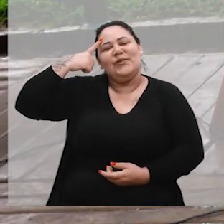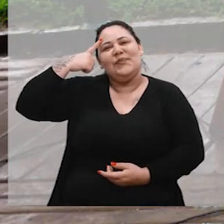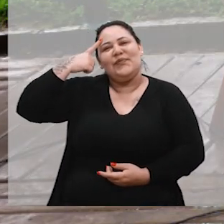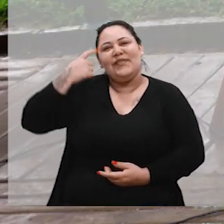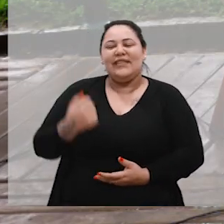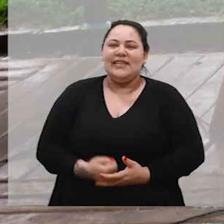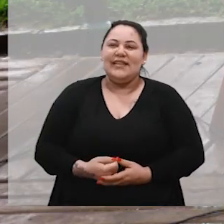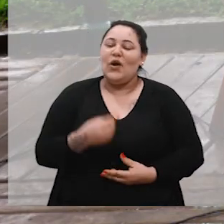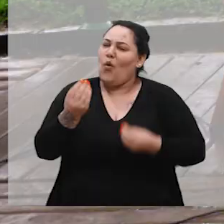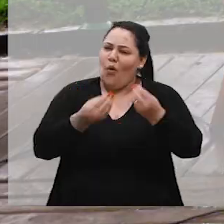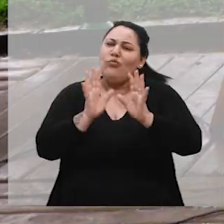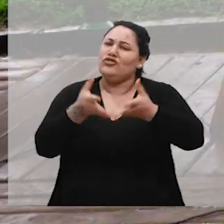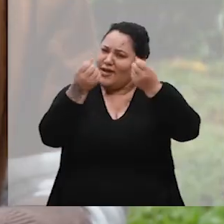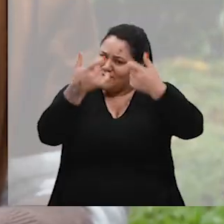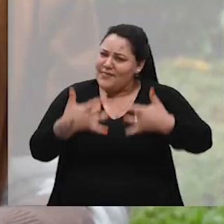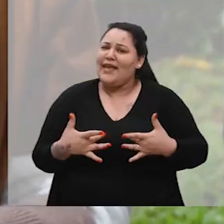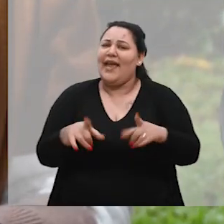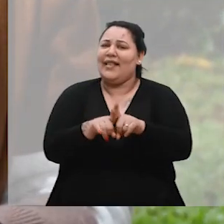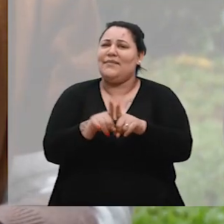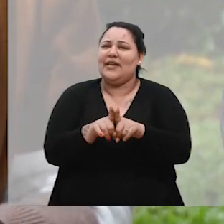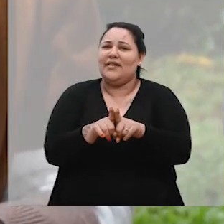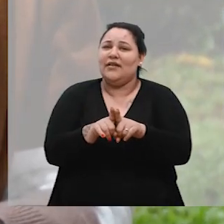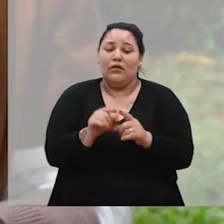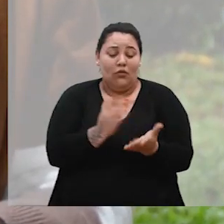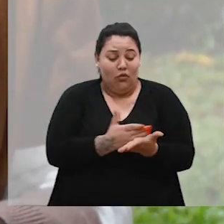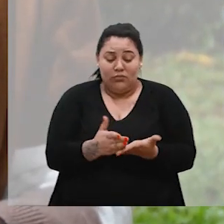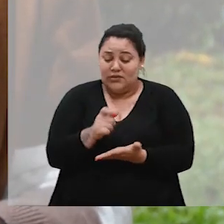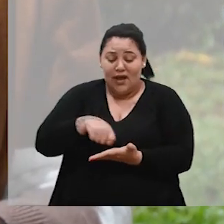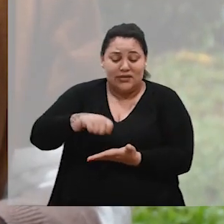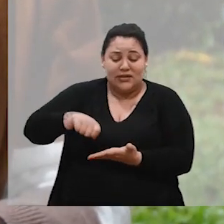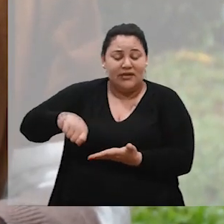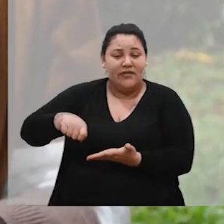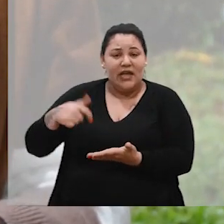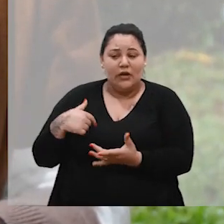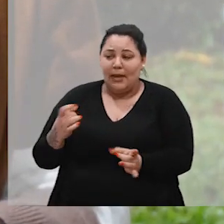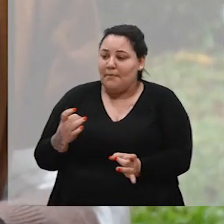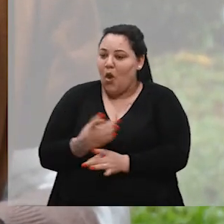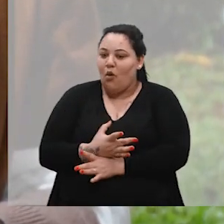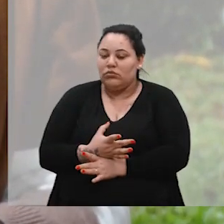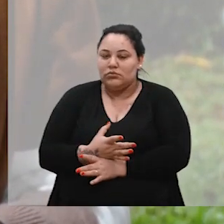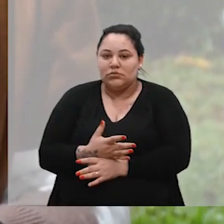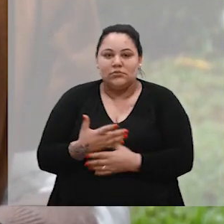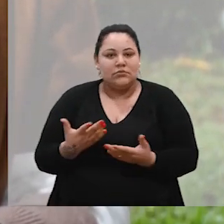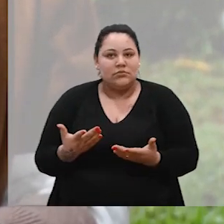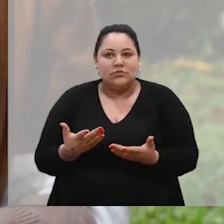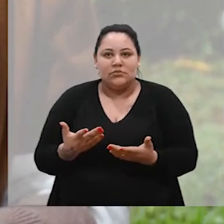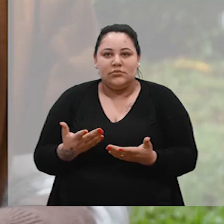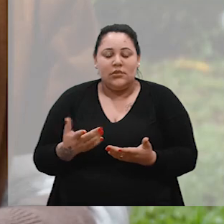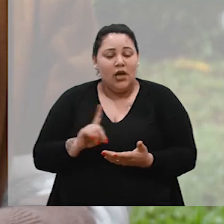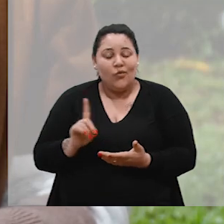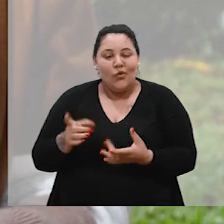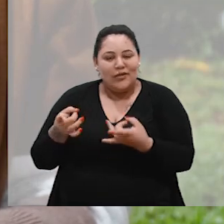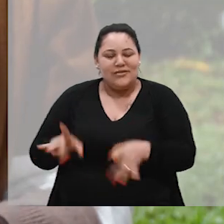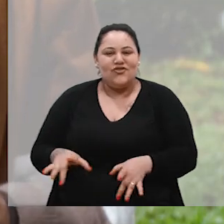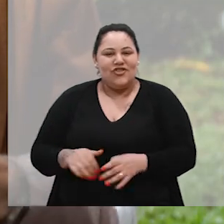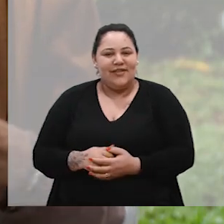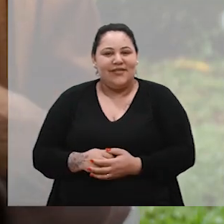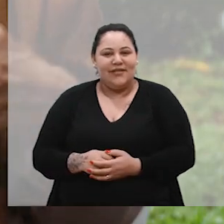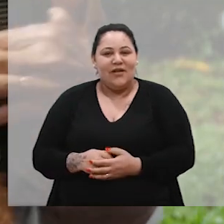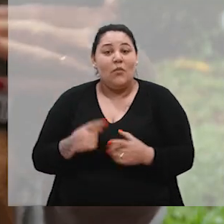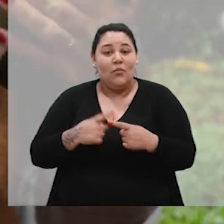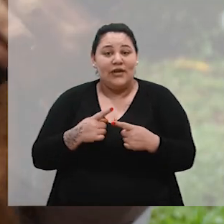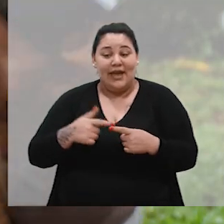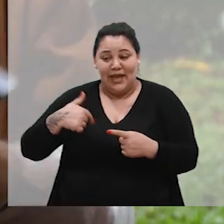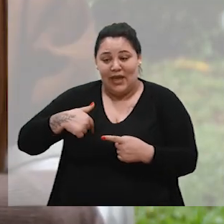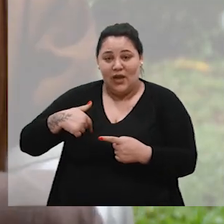Foi, como eu falei antes, o começar a escrever, o estar pronto a não se entregar. Né? Porque